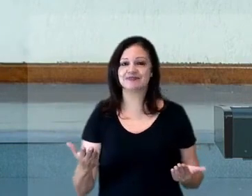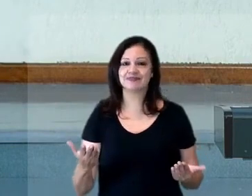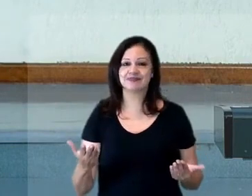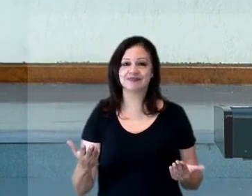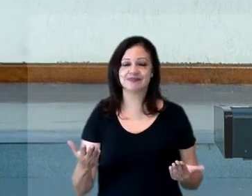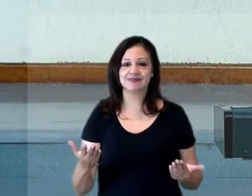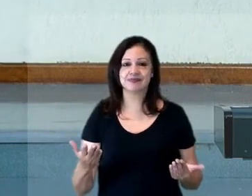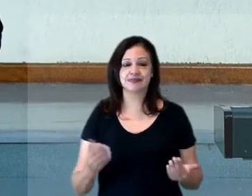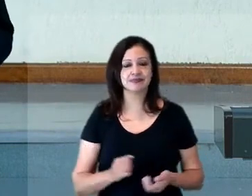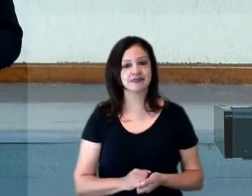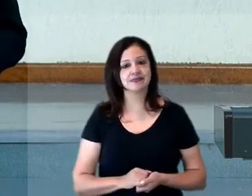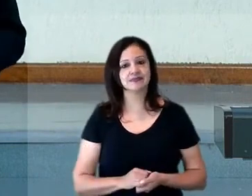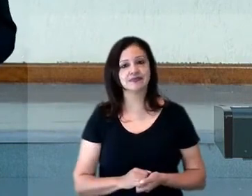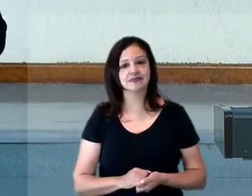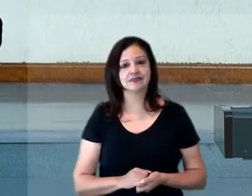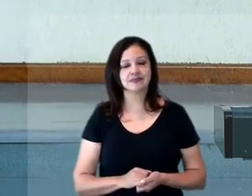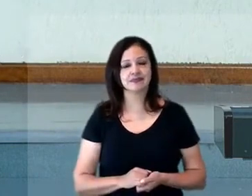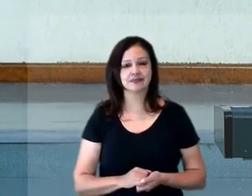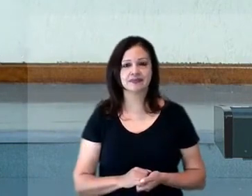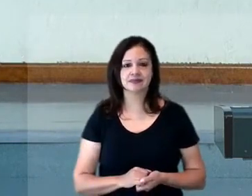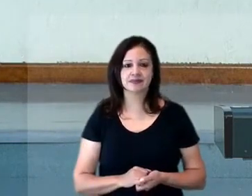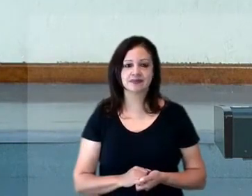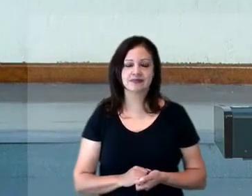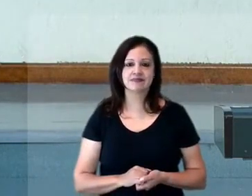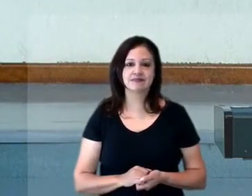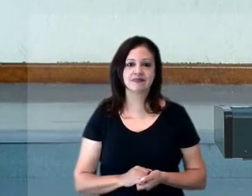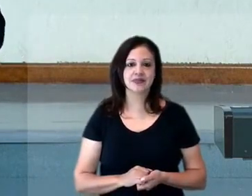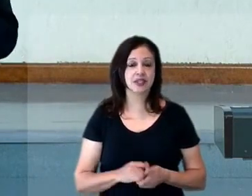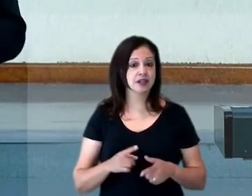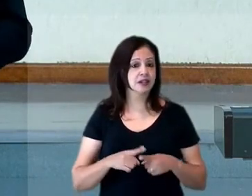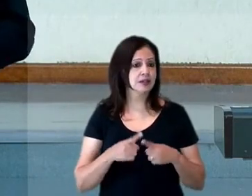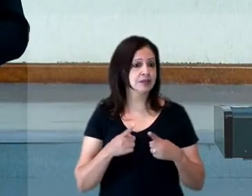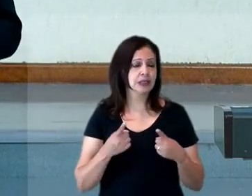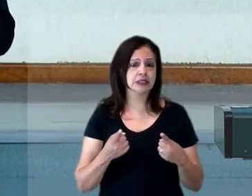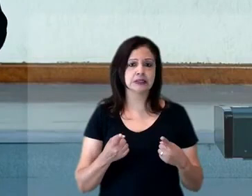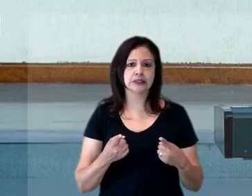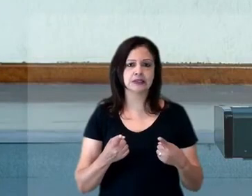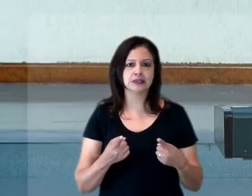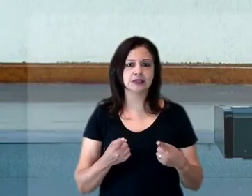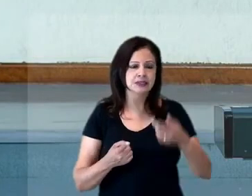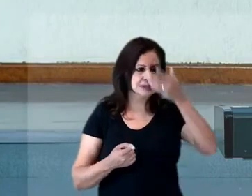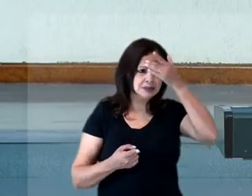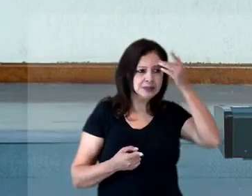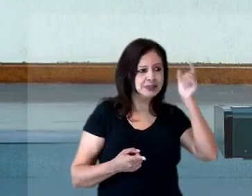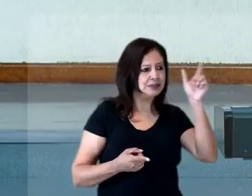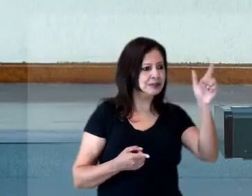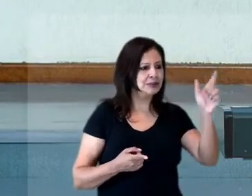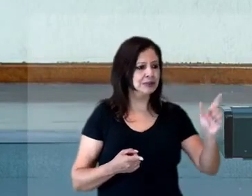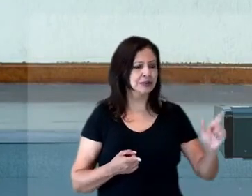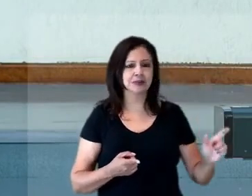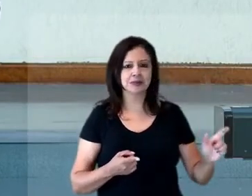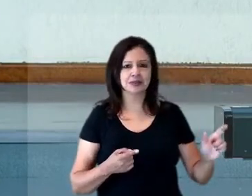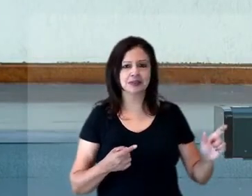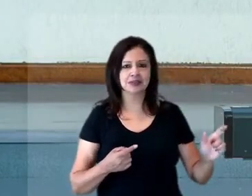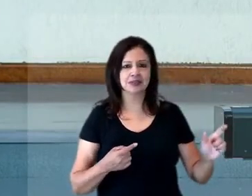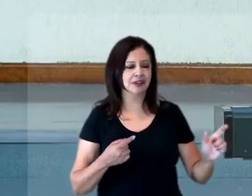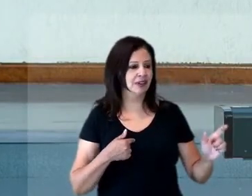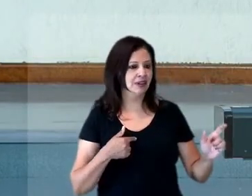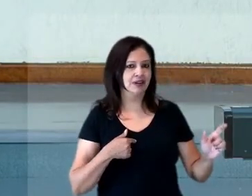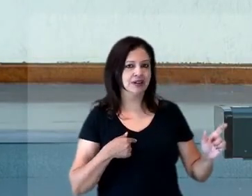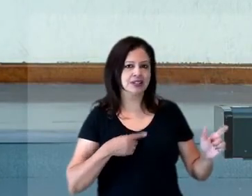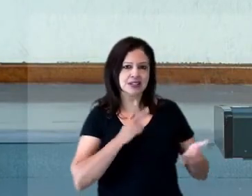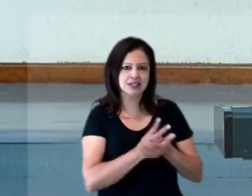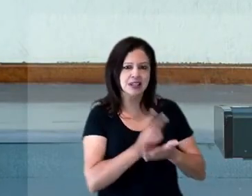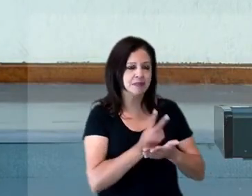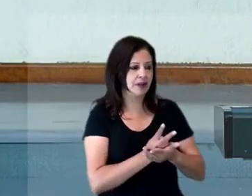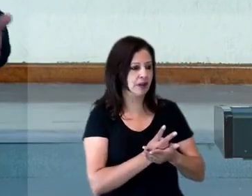Mas não podemos, então, discordar das pessoas? Temos só que amar?